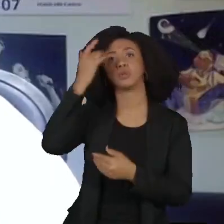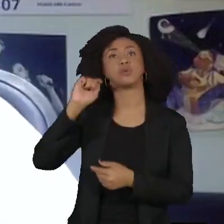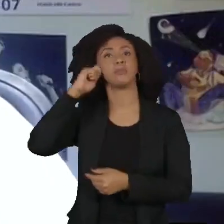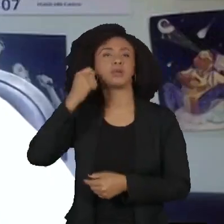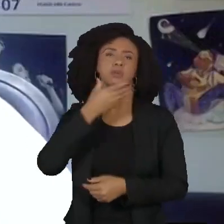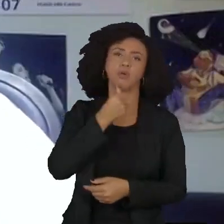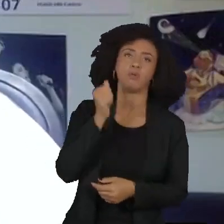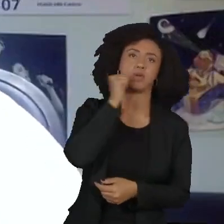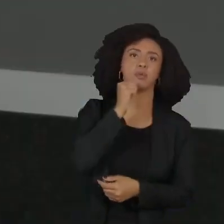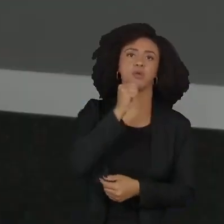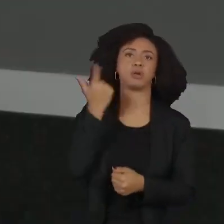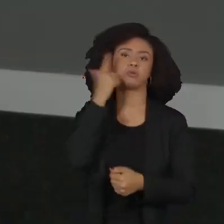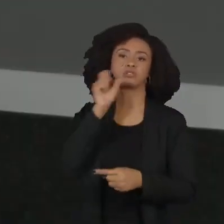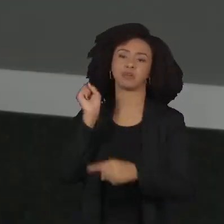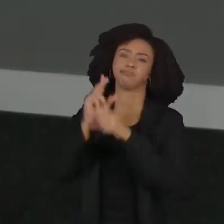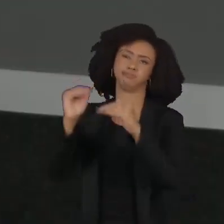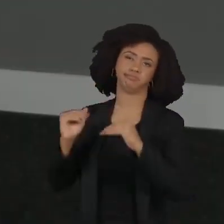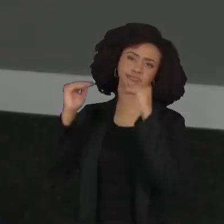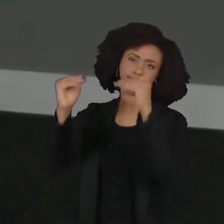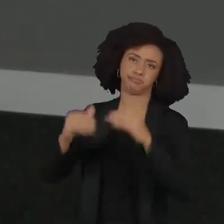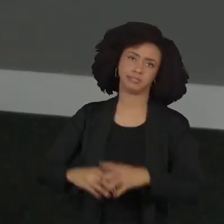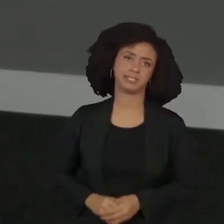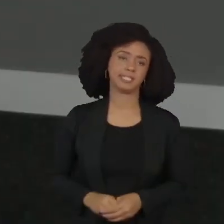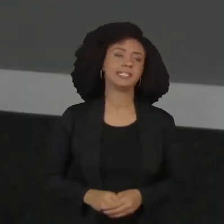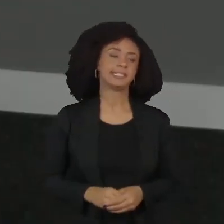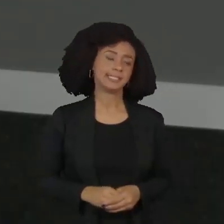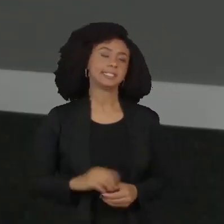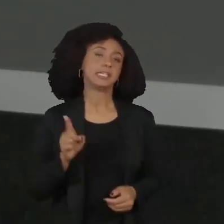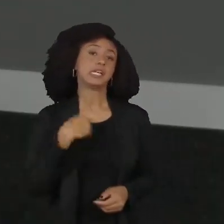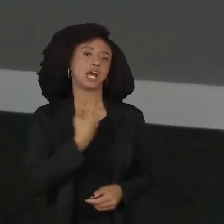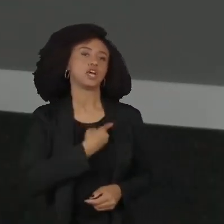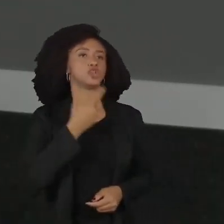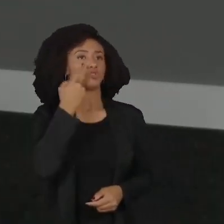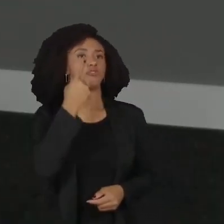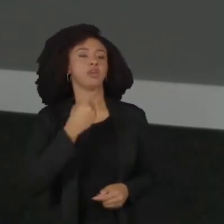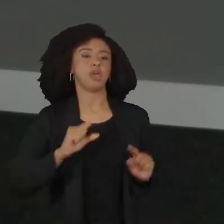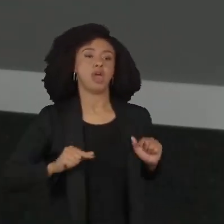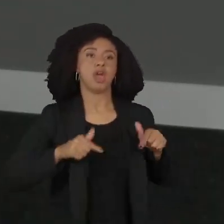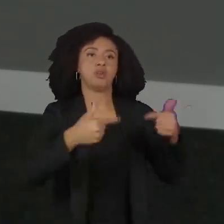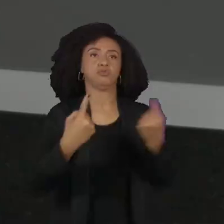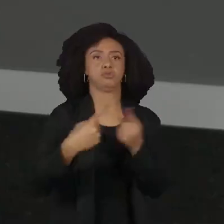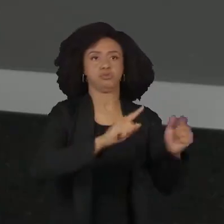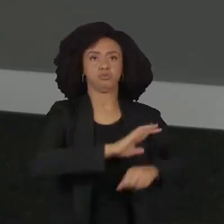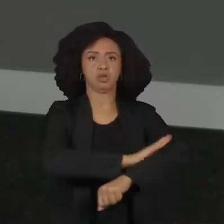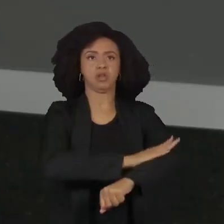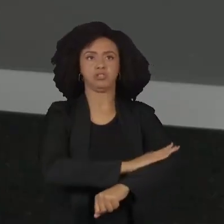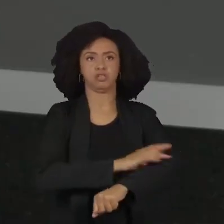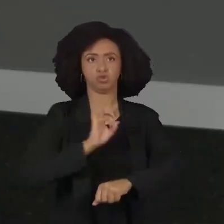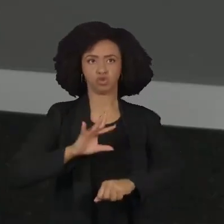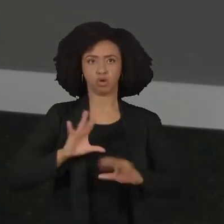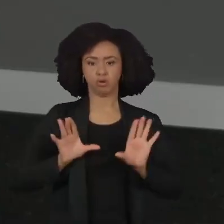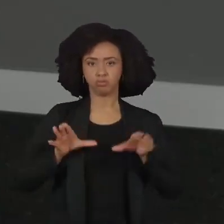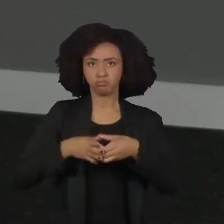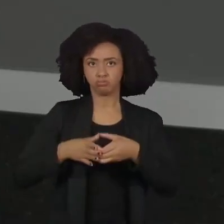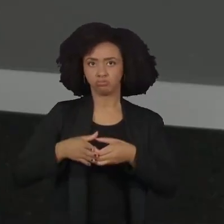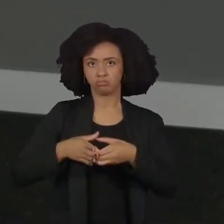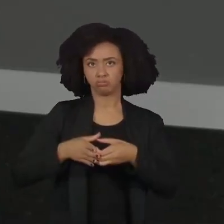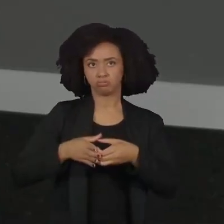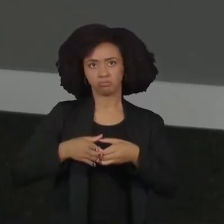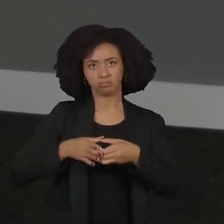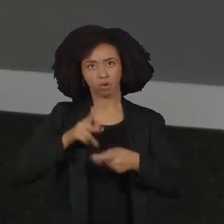no espaço de poder. Obviamente, a luta antirracista não é só do movimento negro, deve ser de